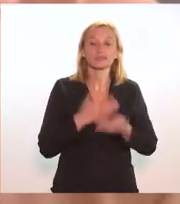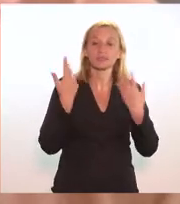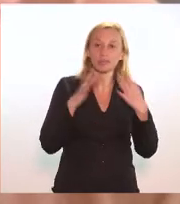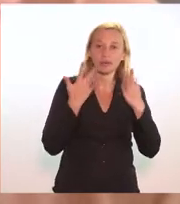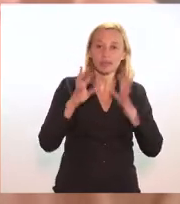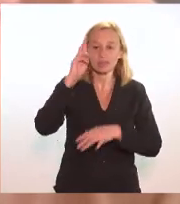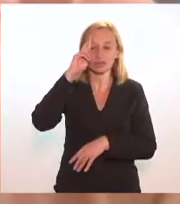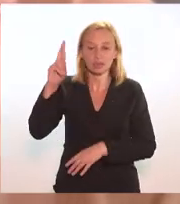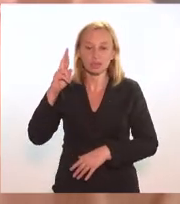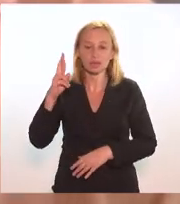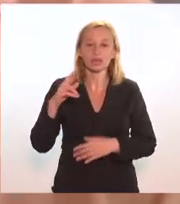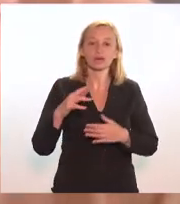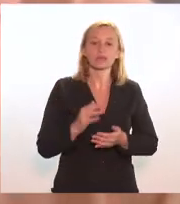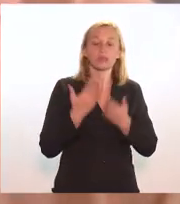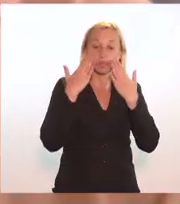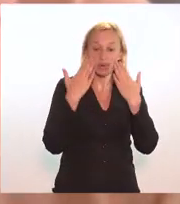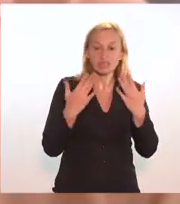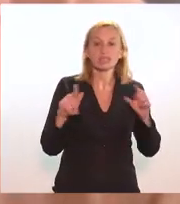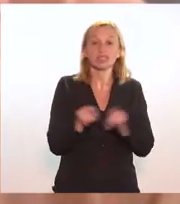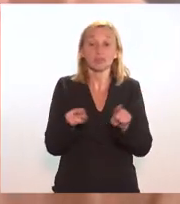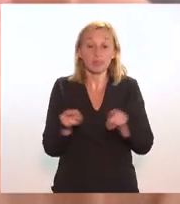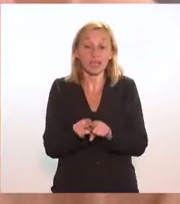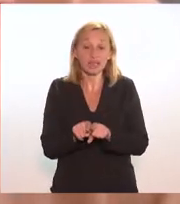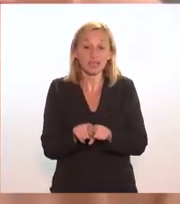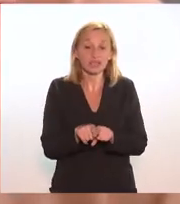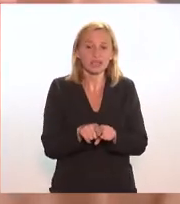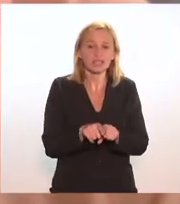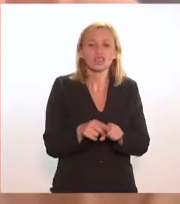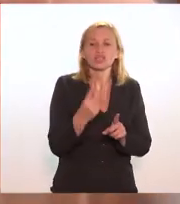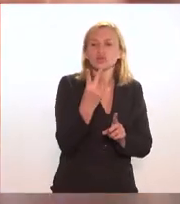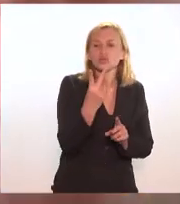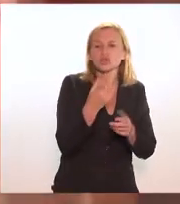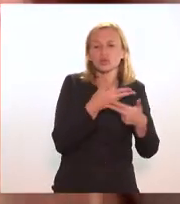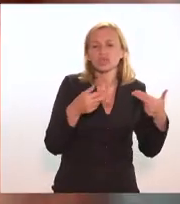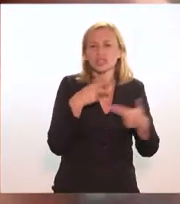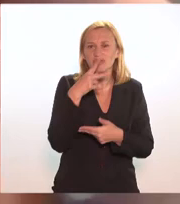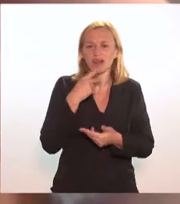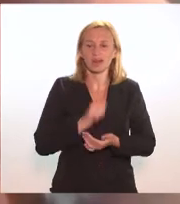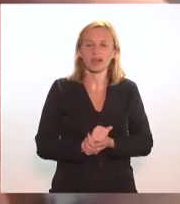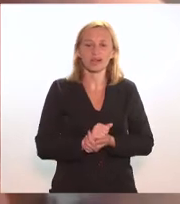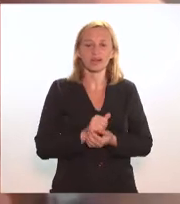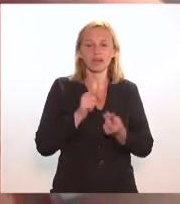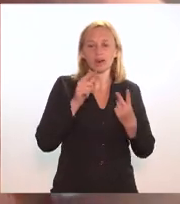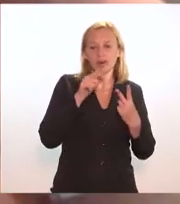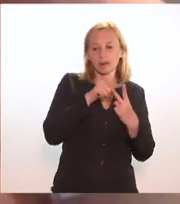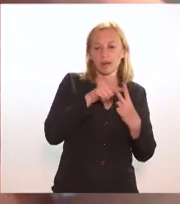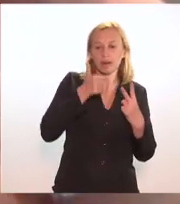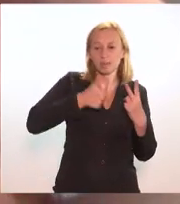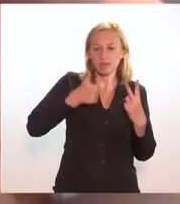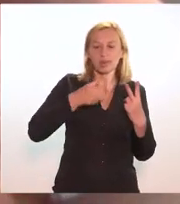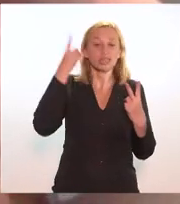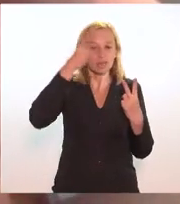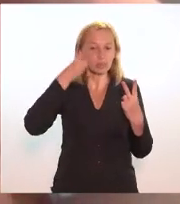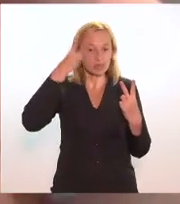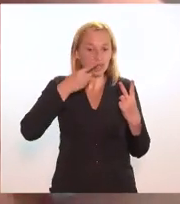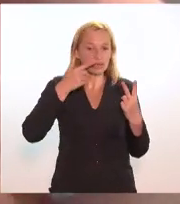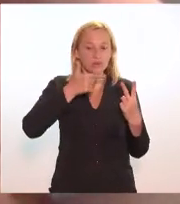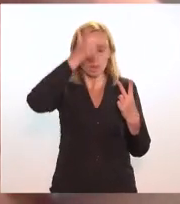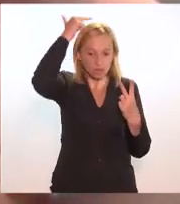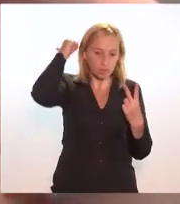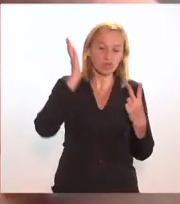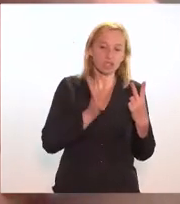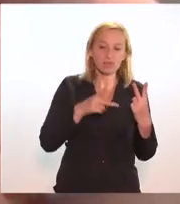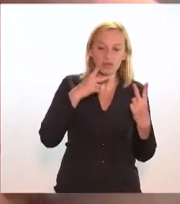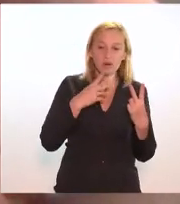parabenizar o senhor pela apresentação e também fazer duas colocações. A primeira, o deputado Luiz Paulo já fez, que é pedir